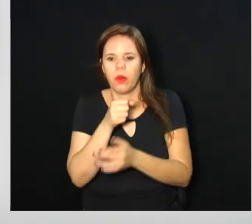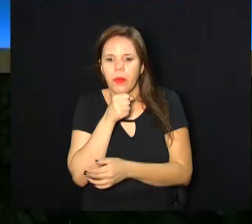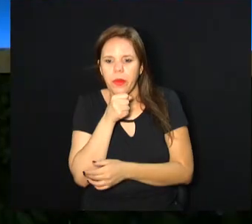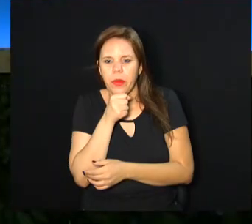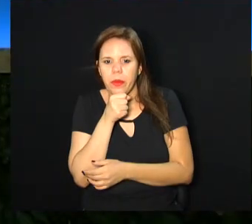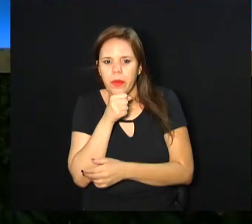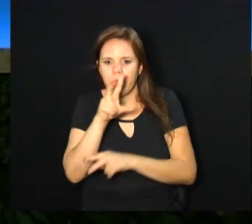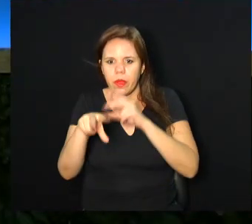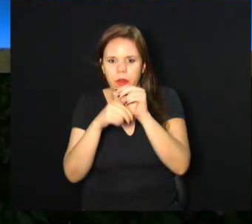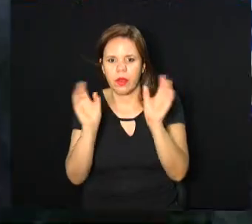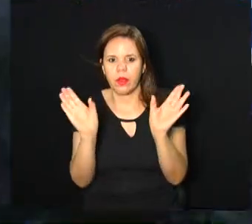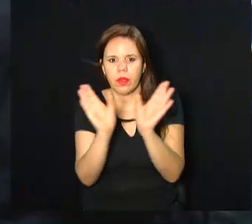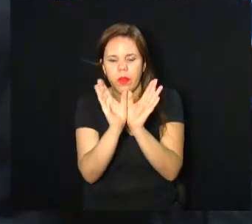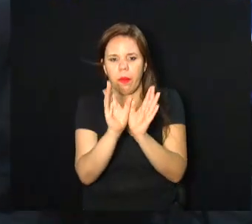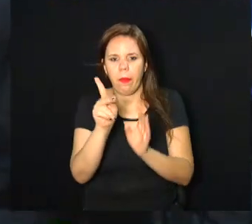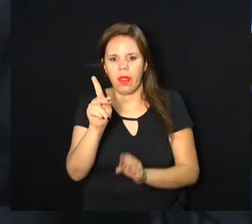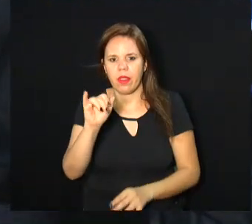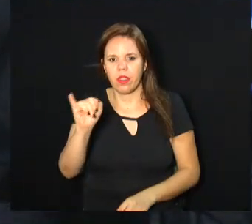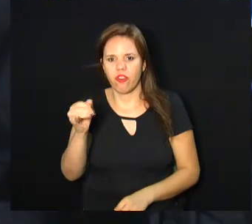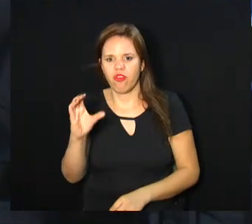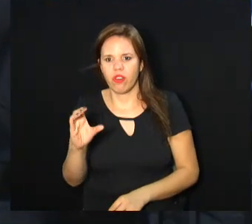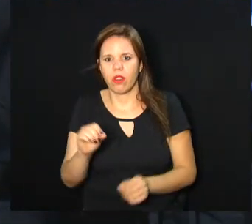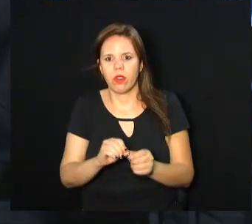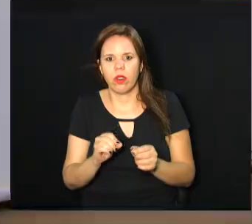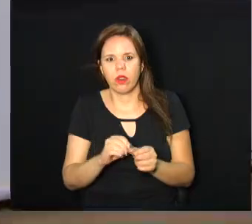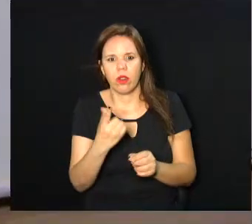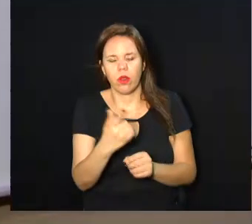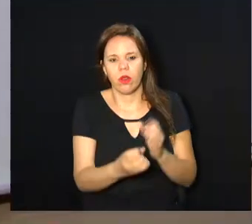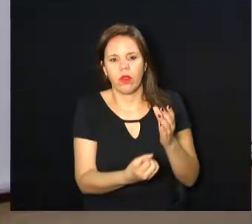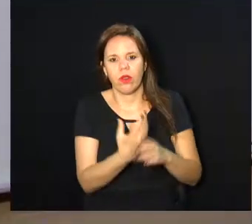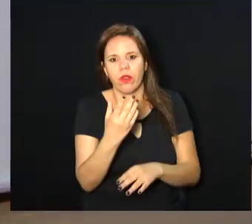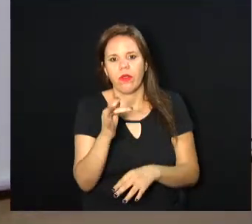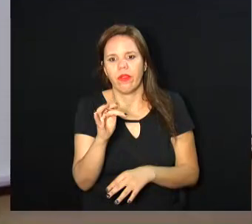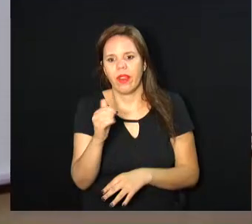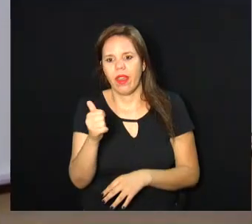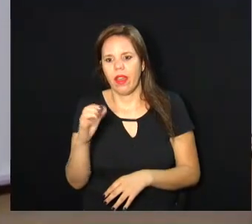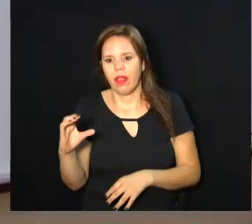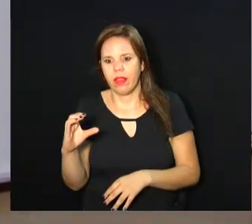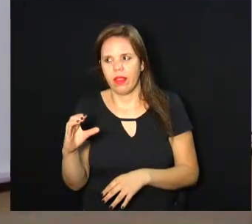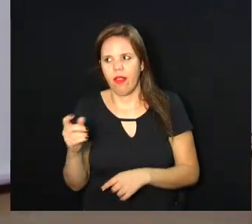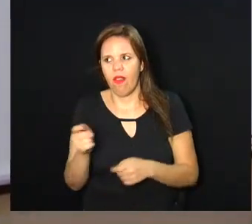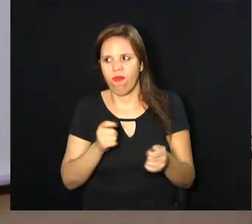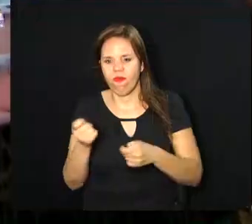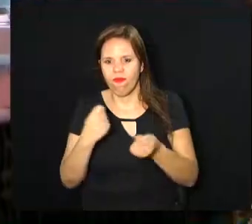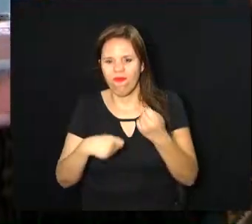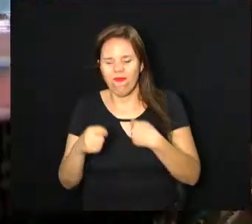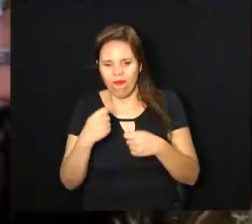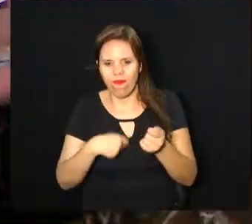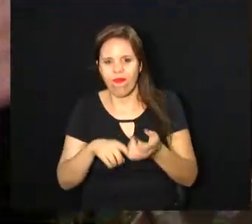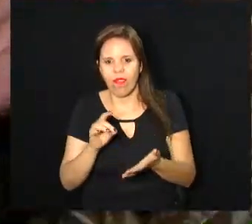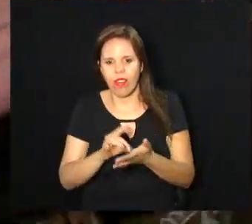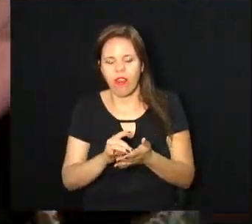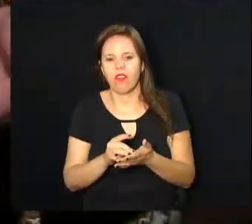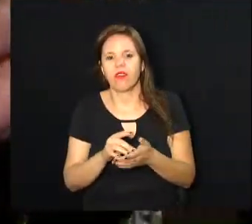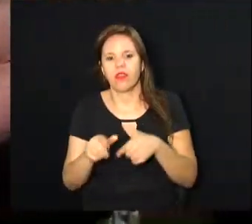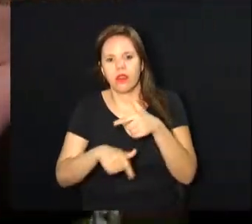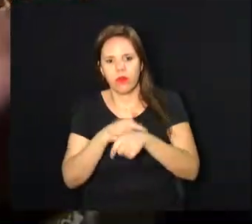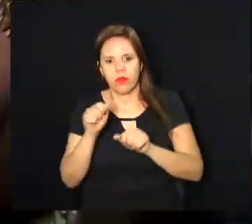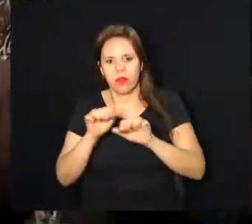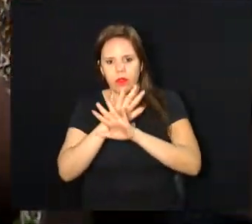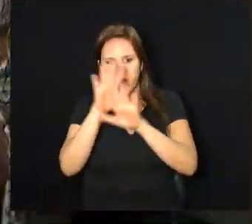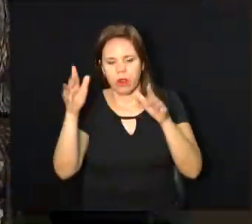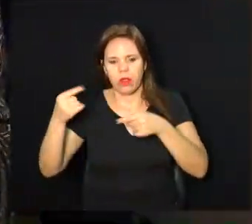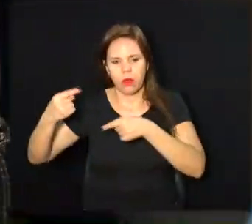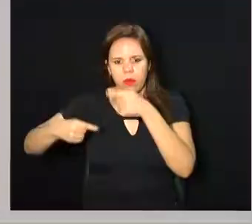entregue pelo consórcio PCJ e a outra pela Fundação FEAC. Economia, eficiência na gestão e transparência